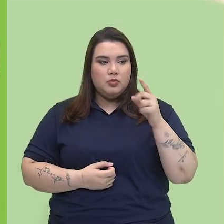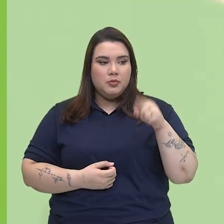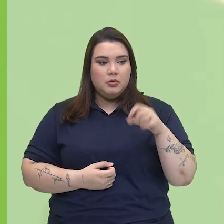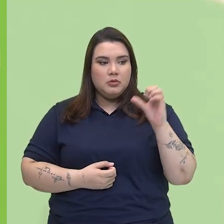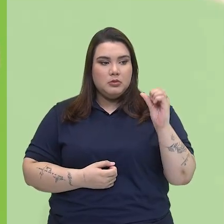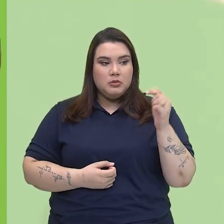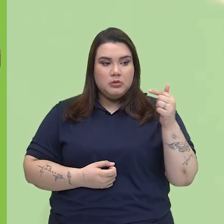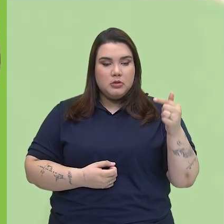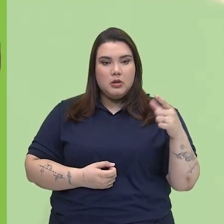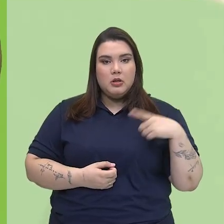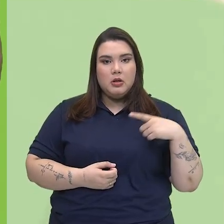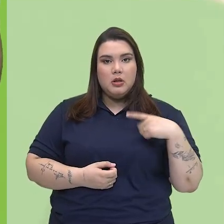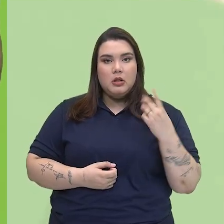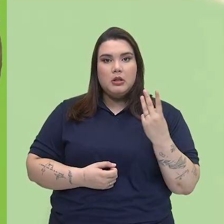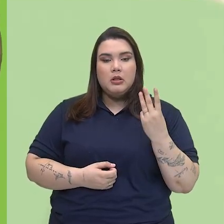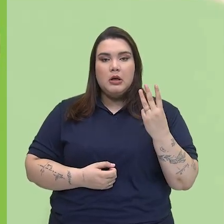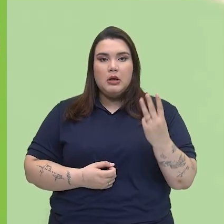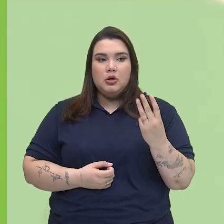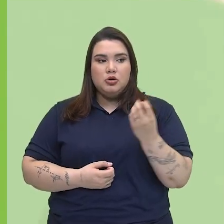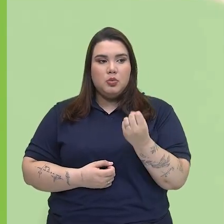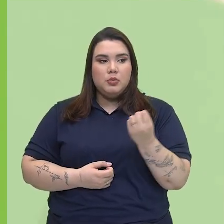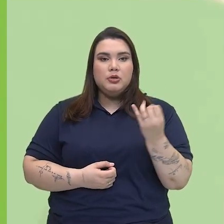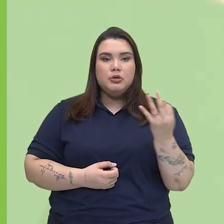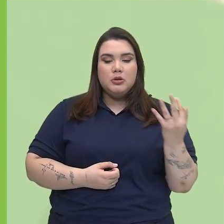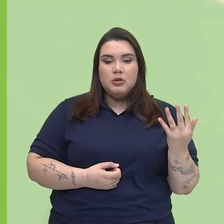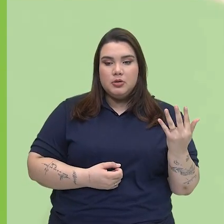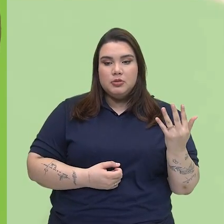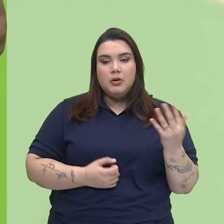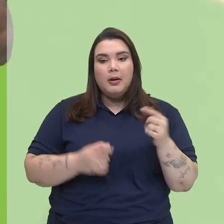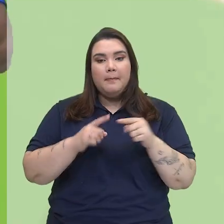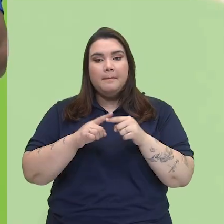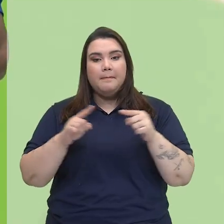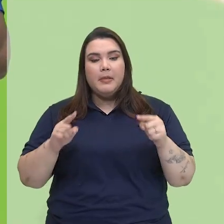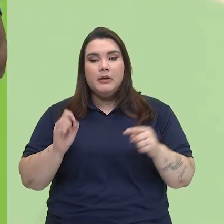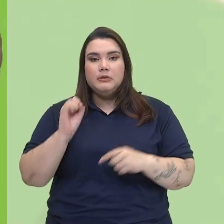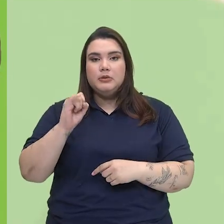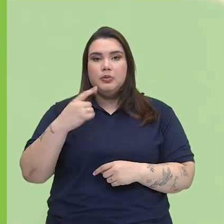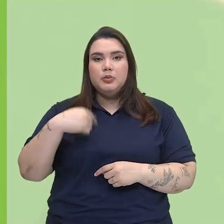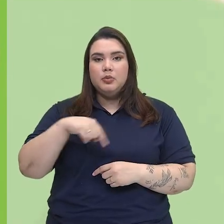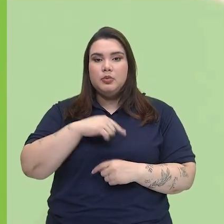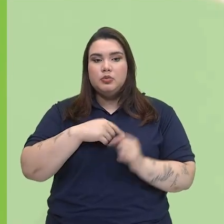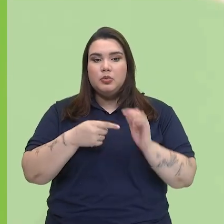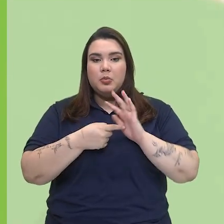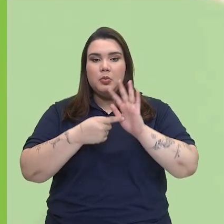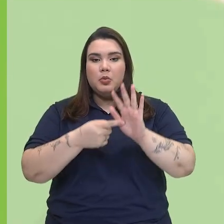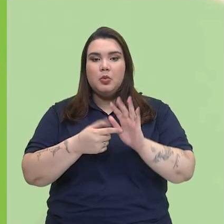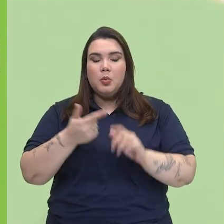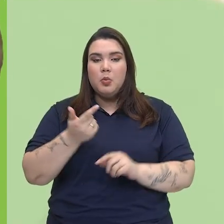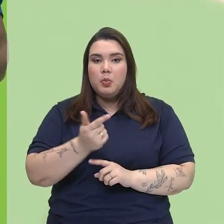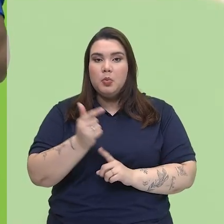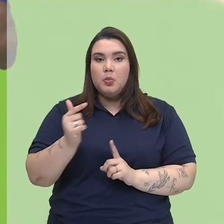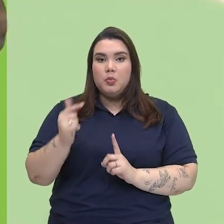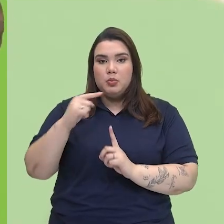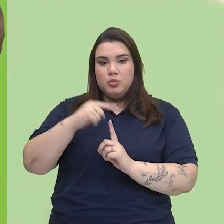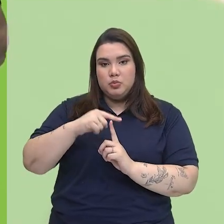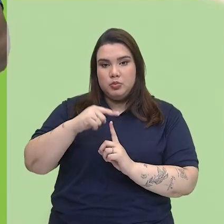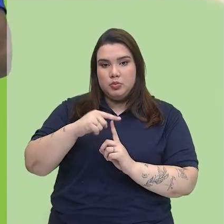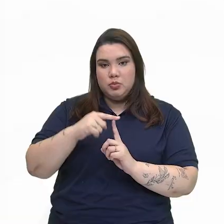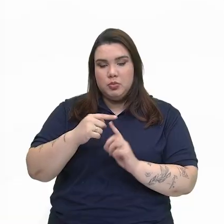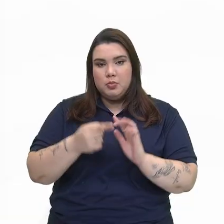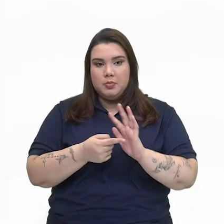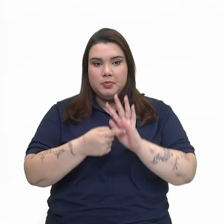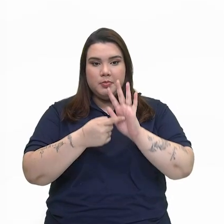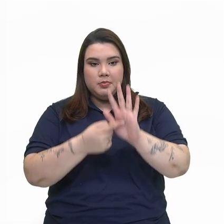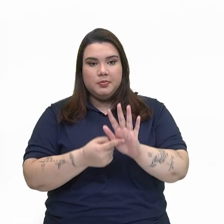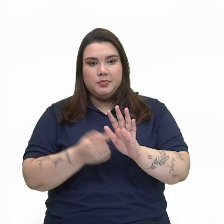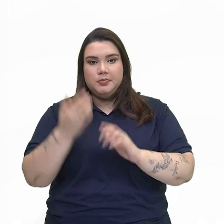3 algarismos significativos. Agora, se nós expressarmos esse número de outra forma, como você vai ver